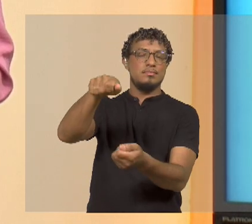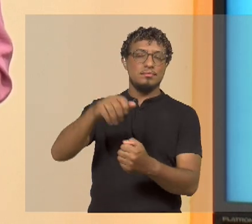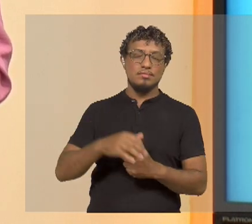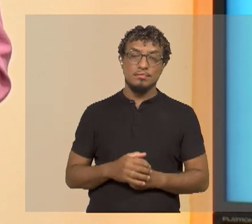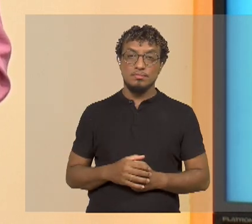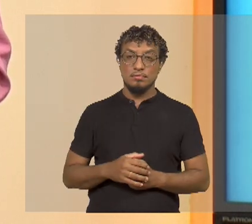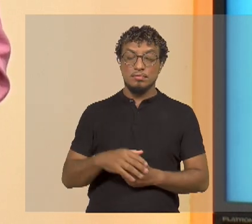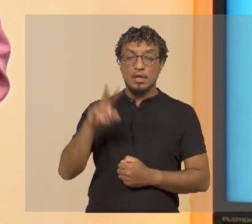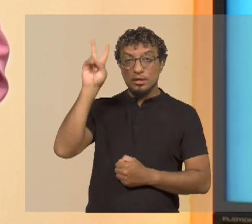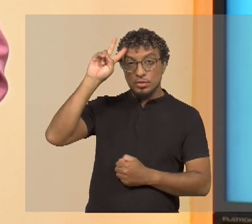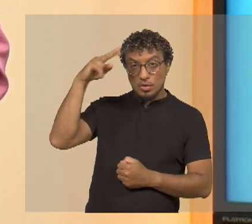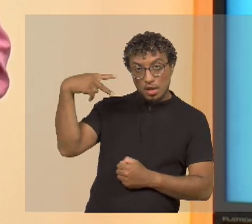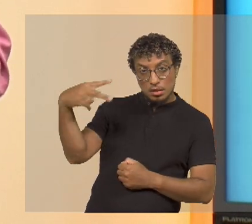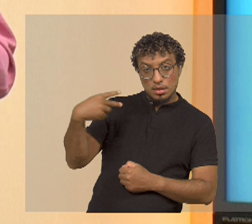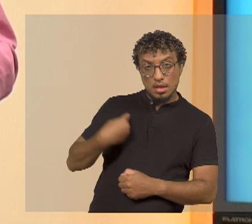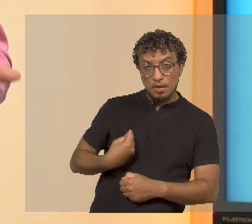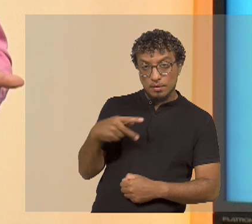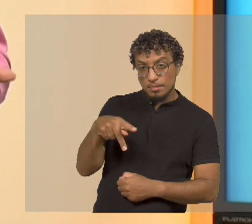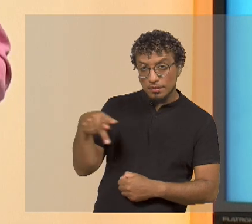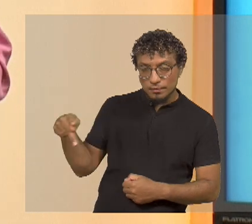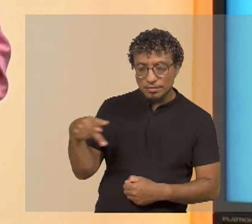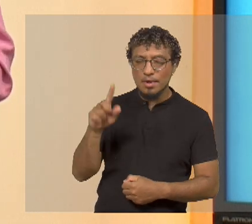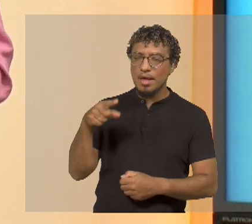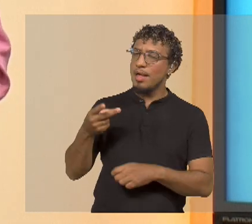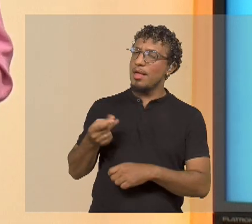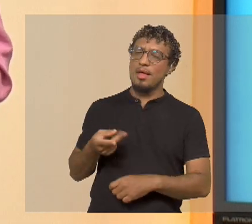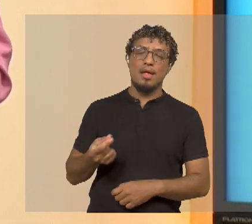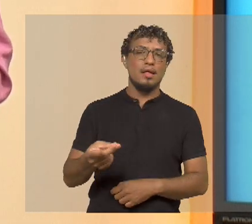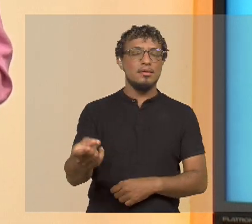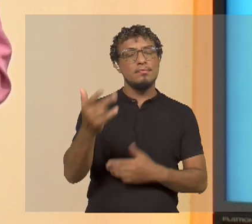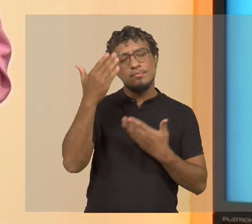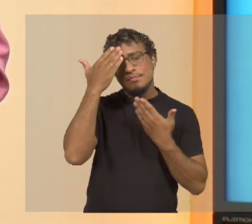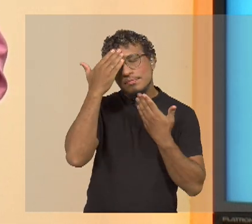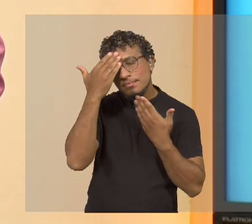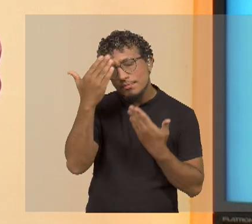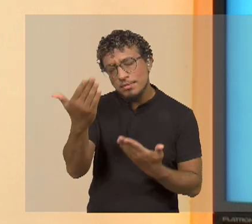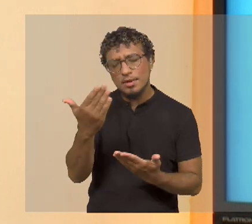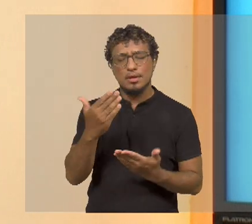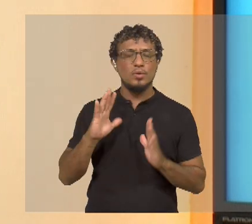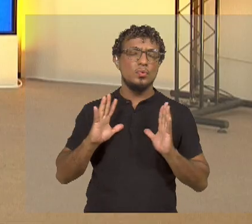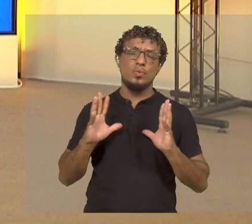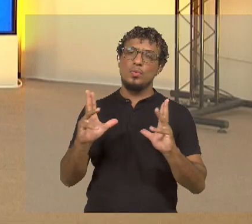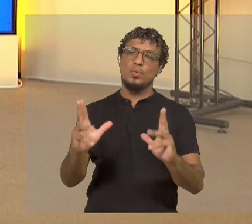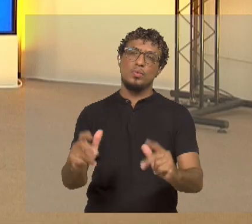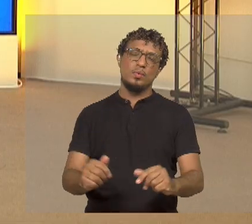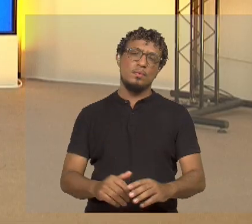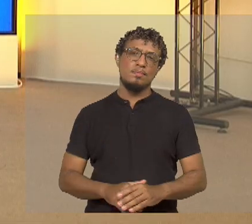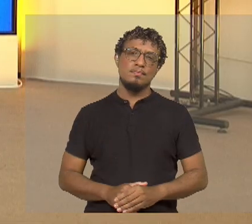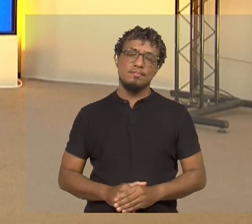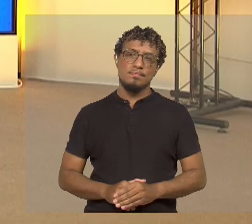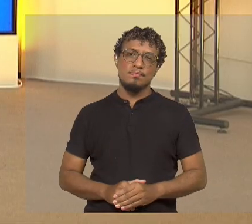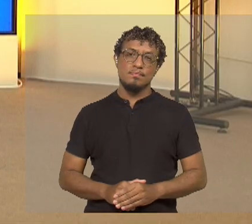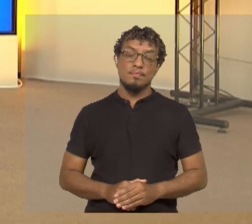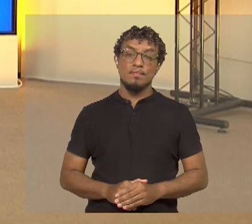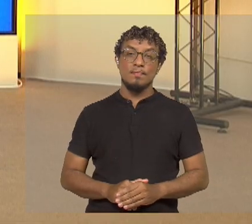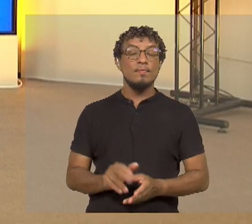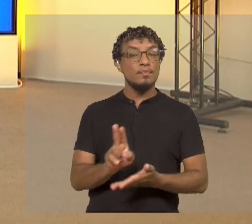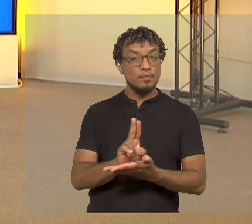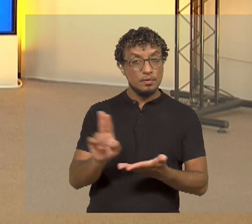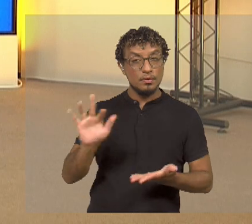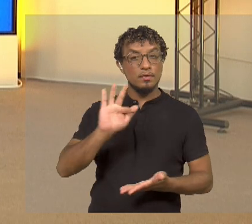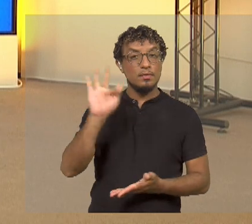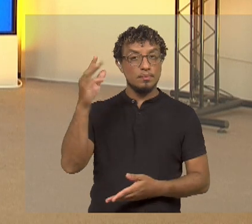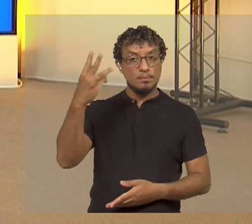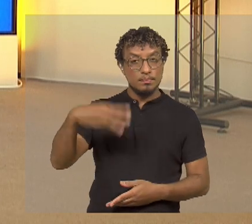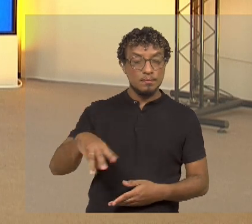O legado da professora Terezinha Rego é eterno. Muito obrigada por tudo. A Universidade Federal do